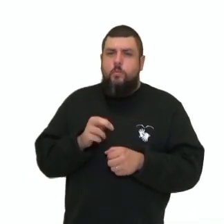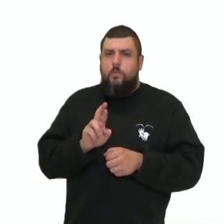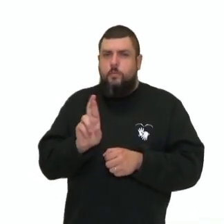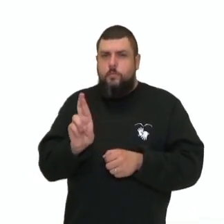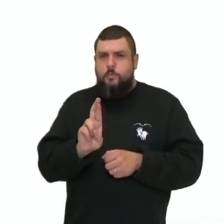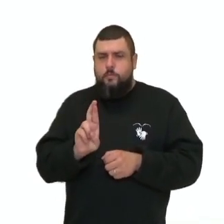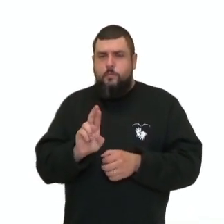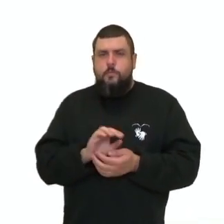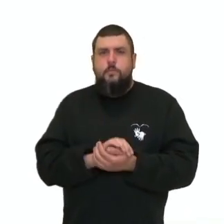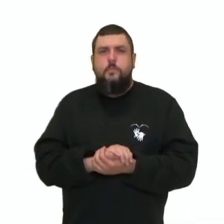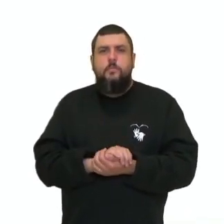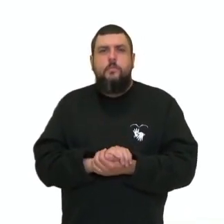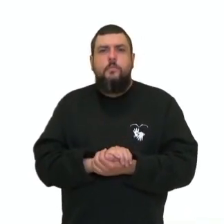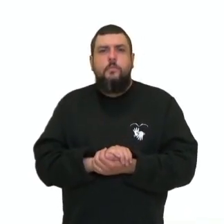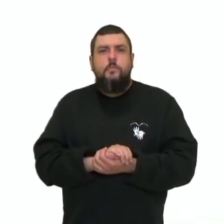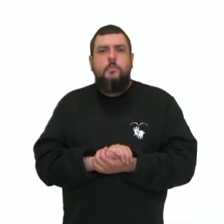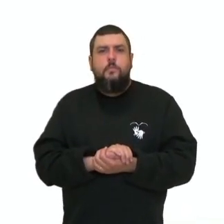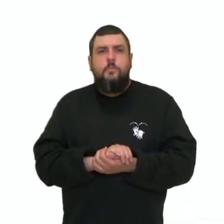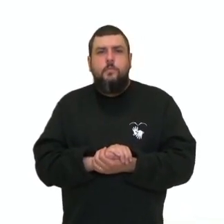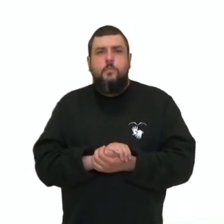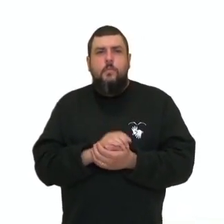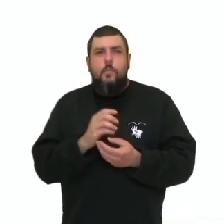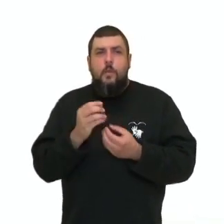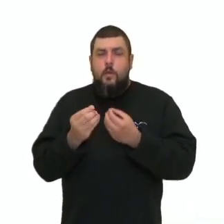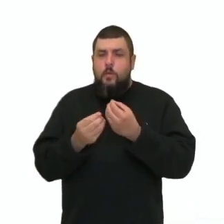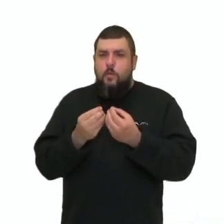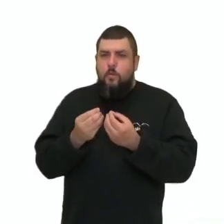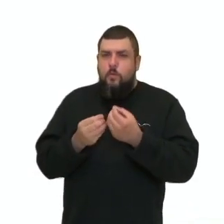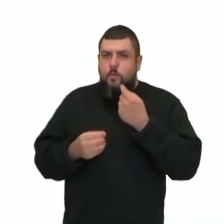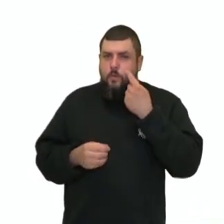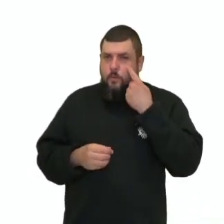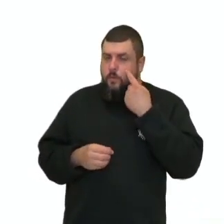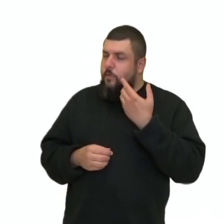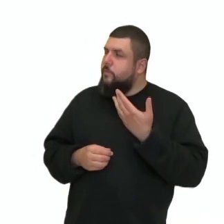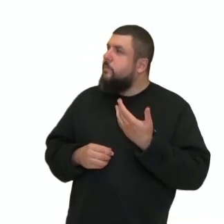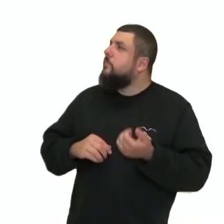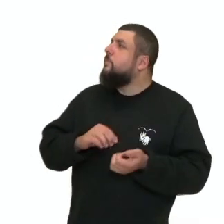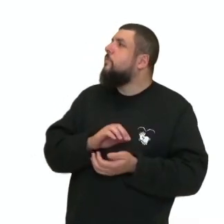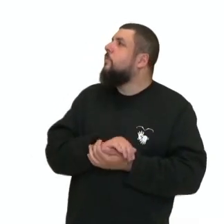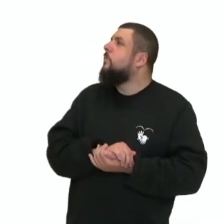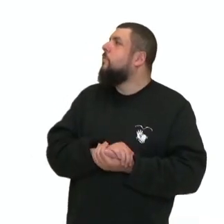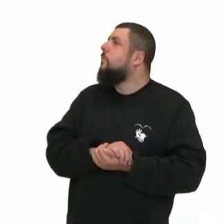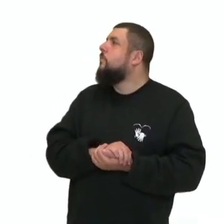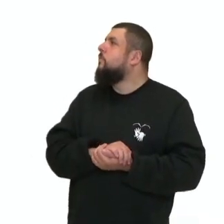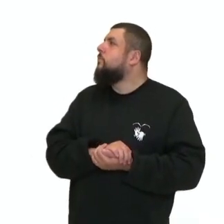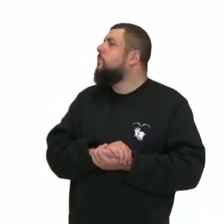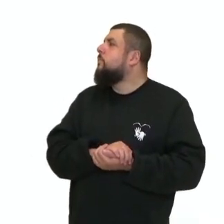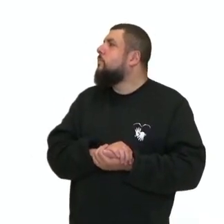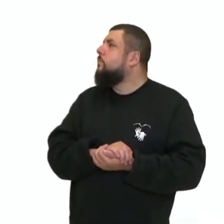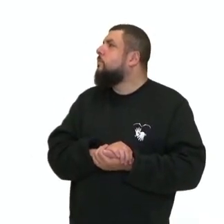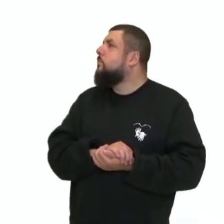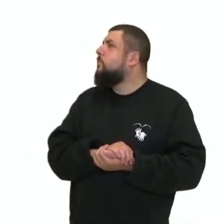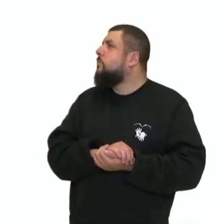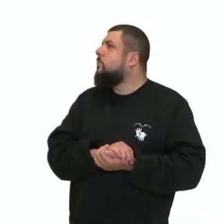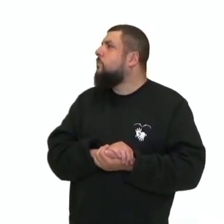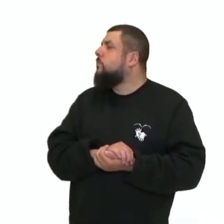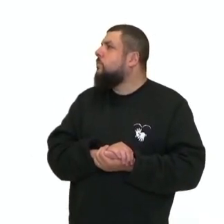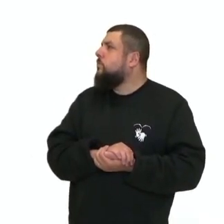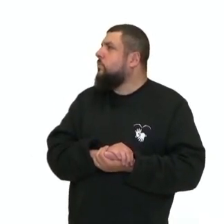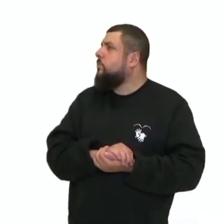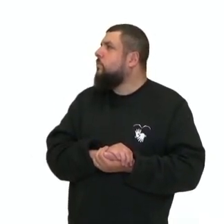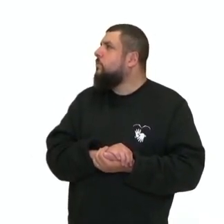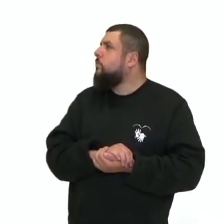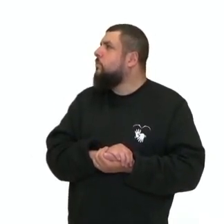conjunto dos reais. Podemos lê-la da seguinte maneira: uma função de natural, com exceção do